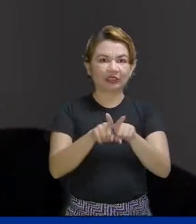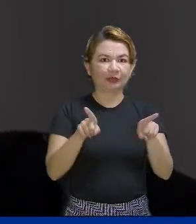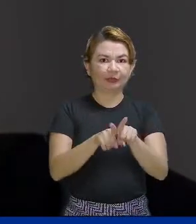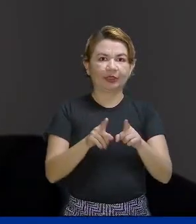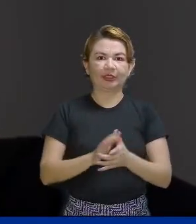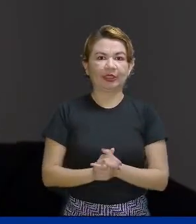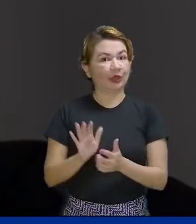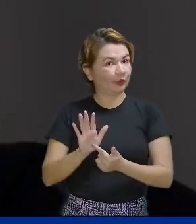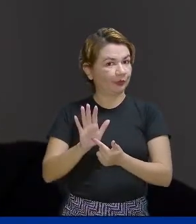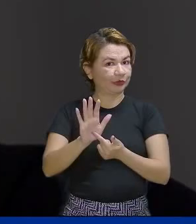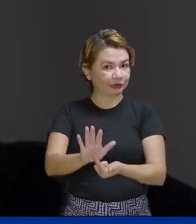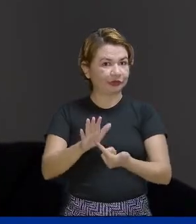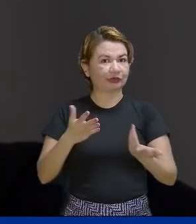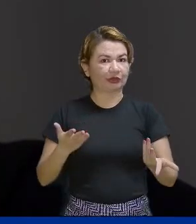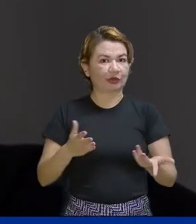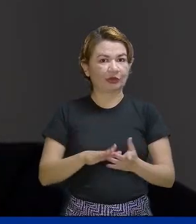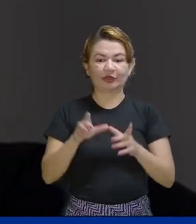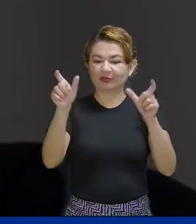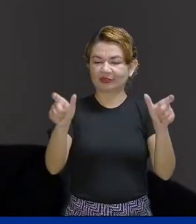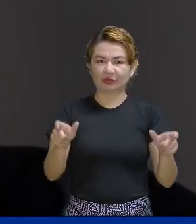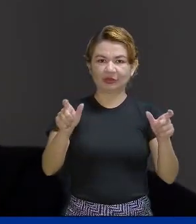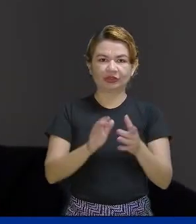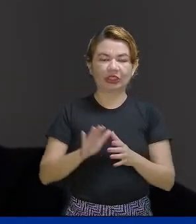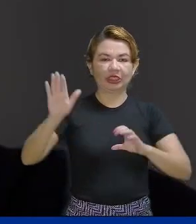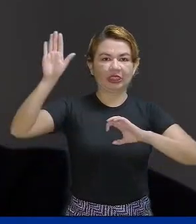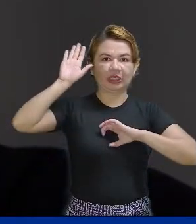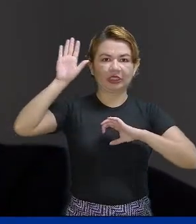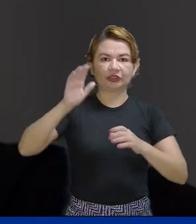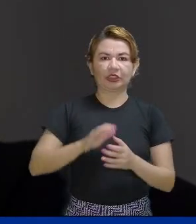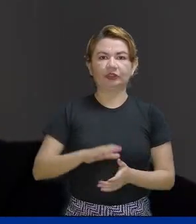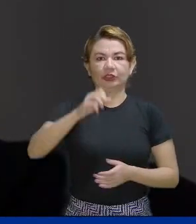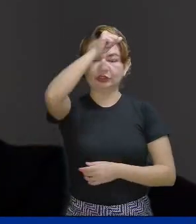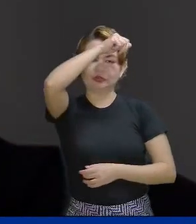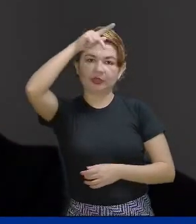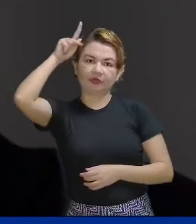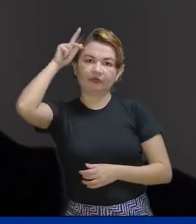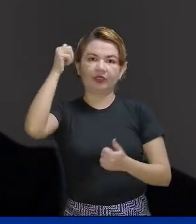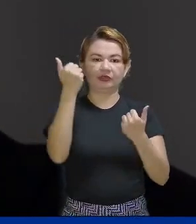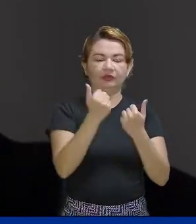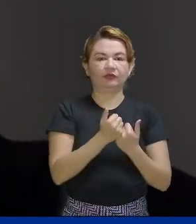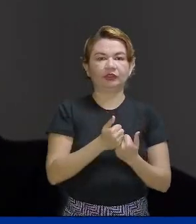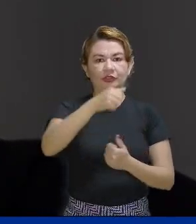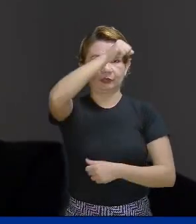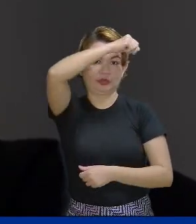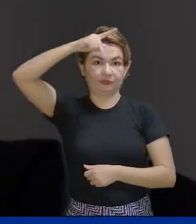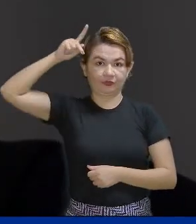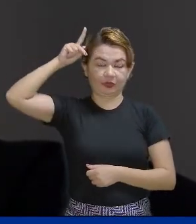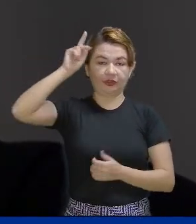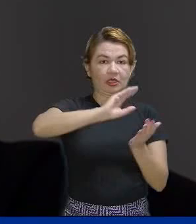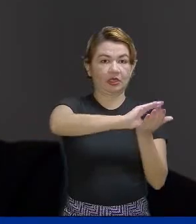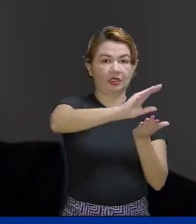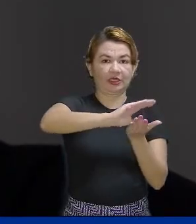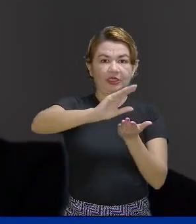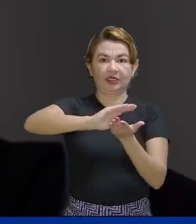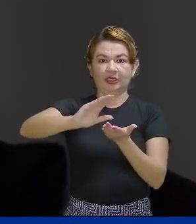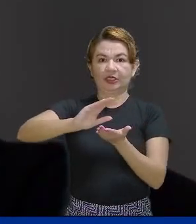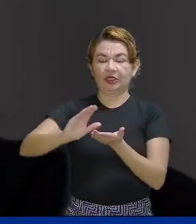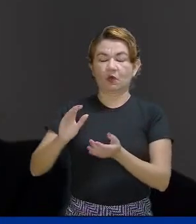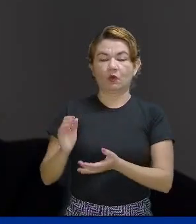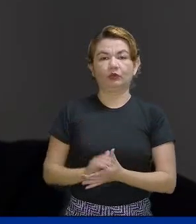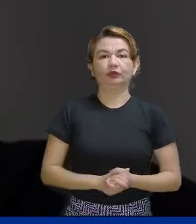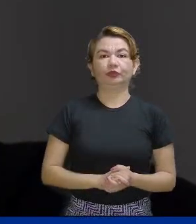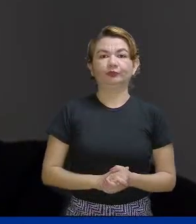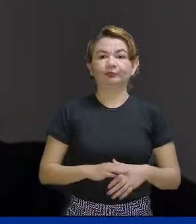ficou demonstrado que os recorrentes candidatos ao cargo de prefeito e vice-prefeito repassaram recursos